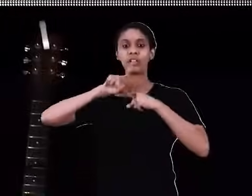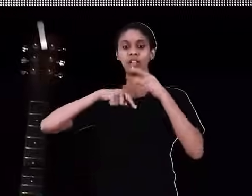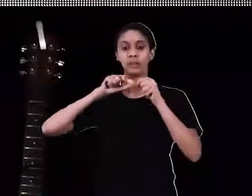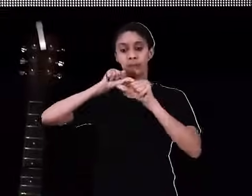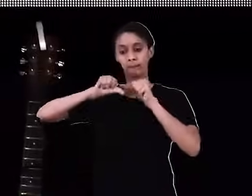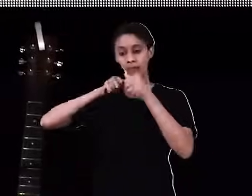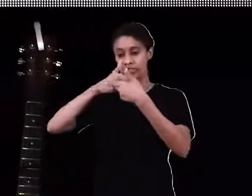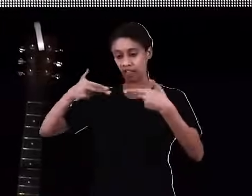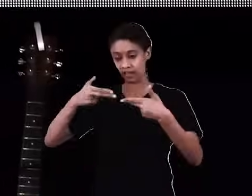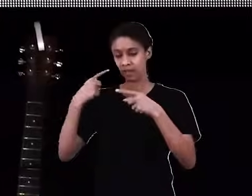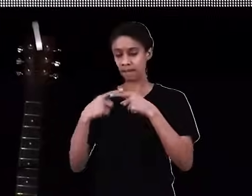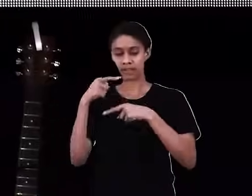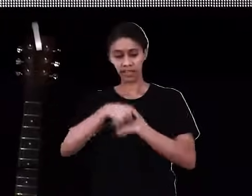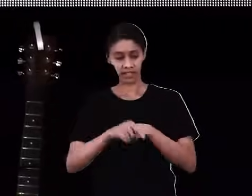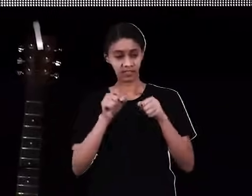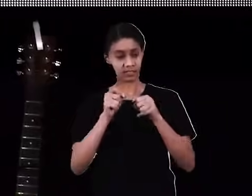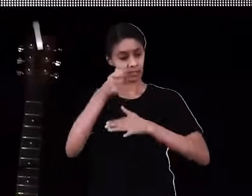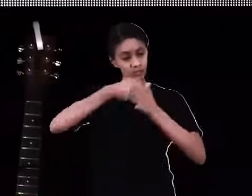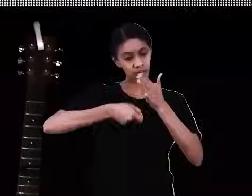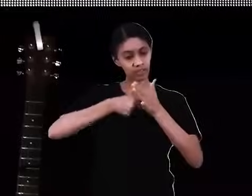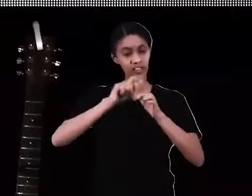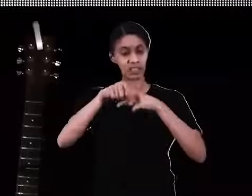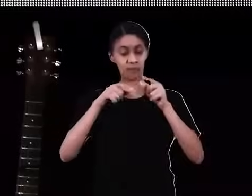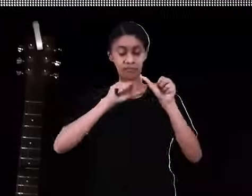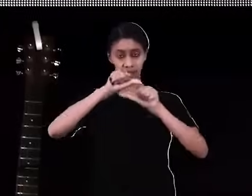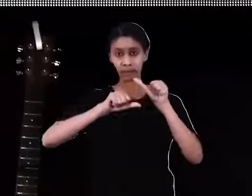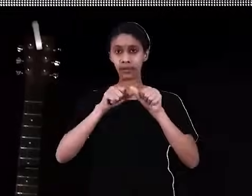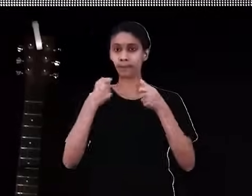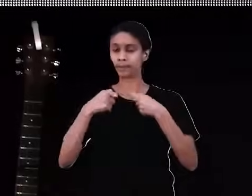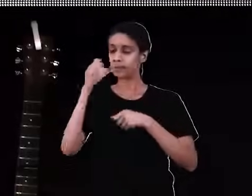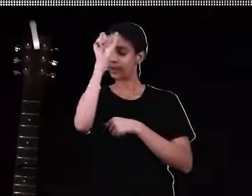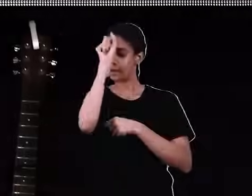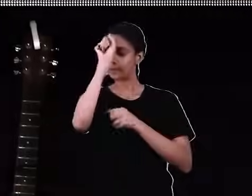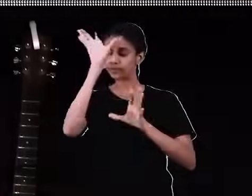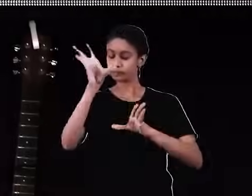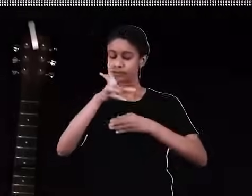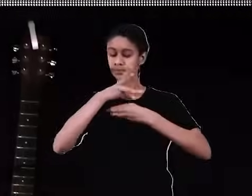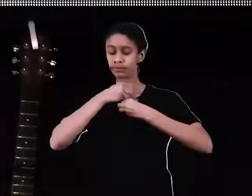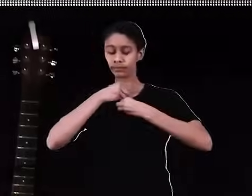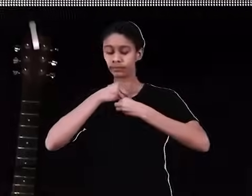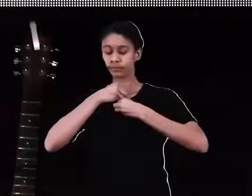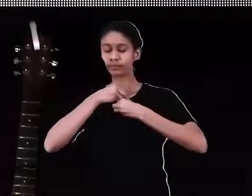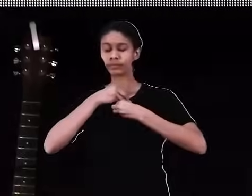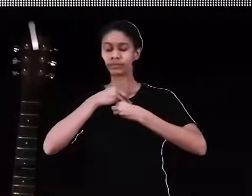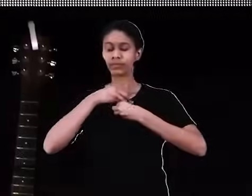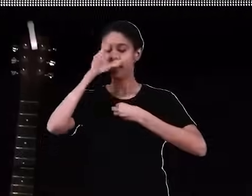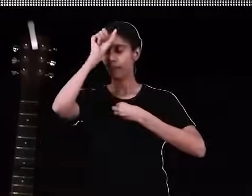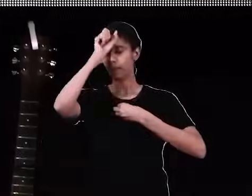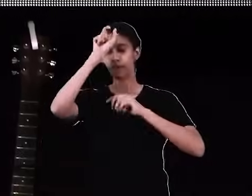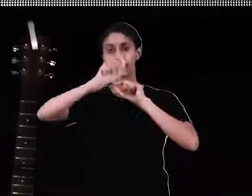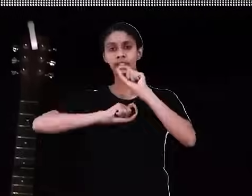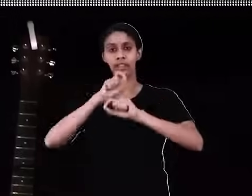Ai, não, mas fulano vai engolir seco. Primeiro tu engole. Aprende a engolir. Essa é uma arte que Abigail deu, nos